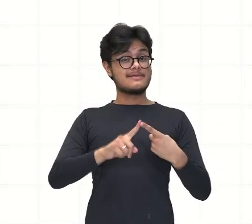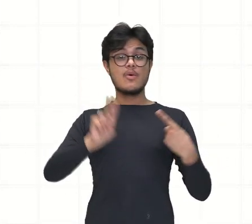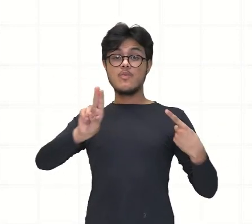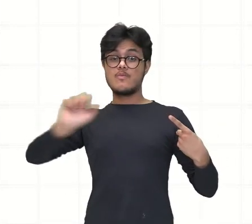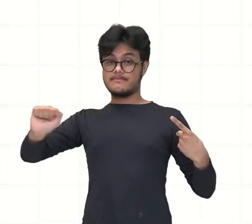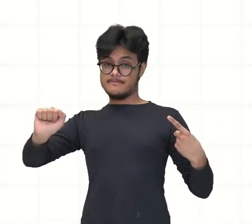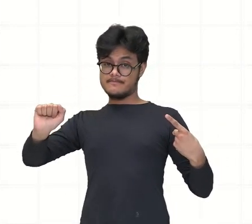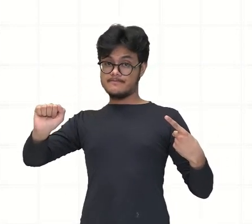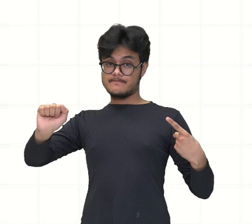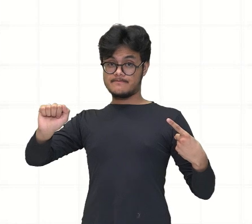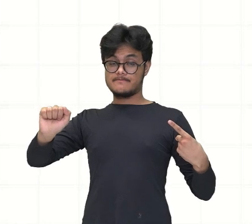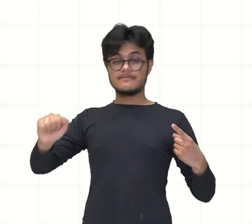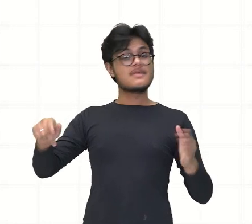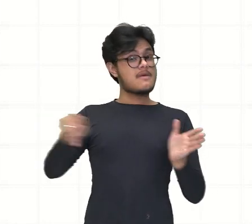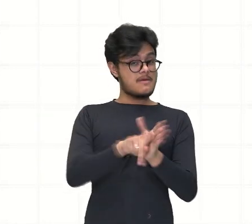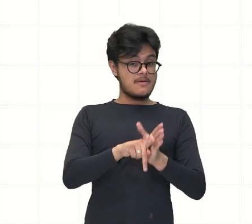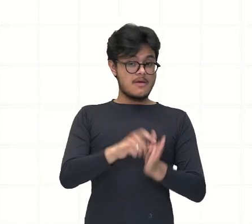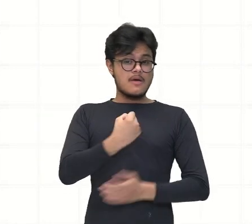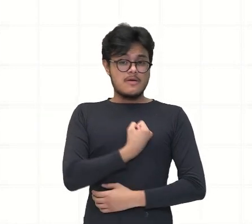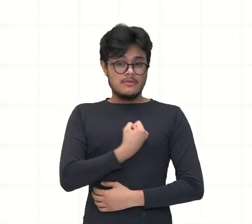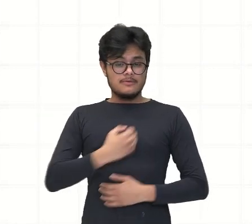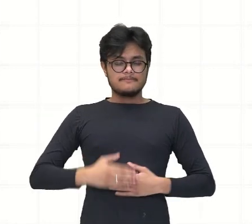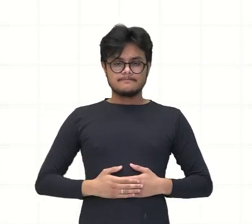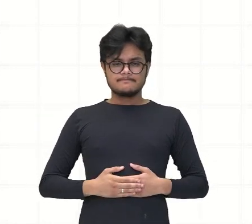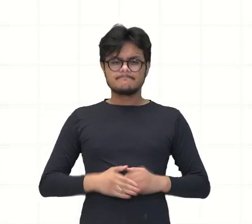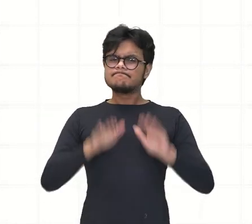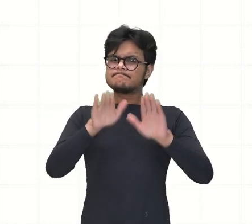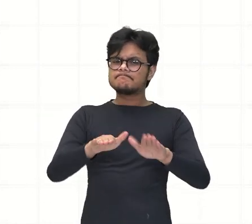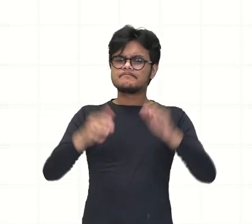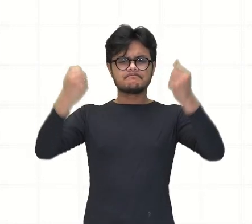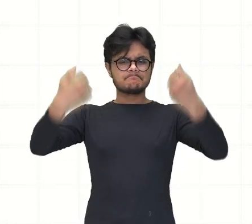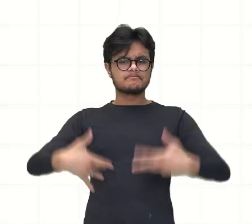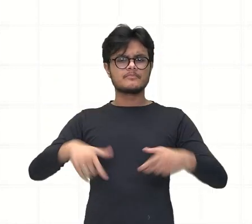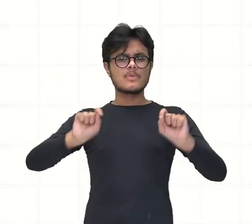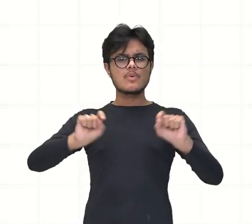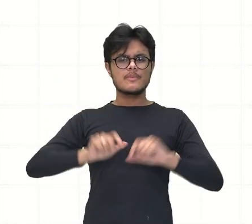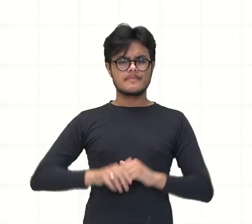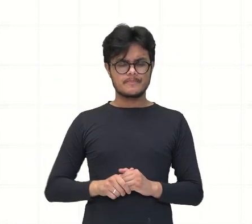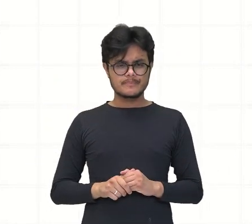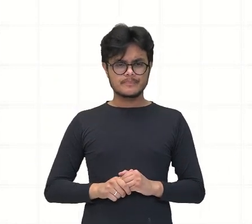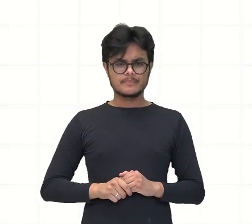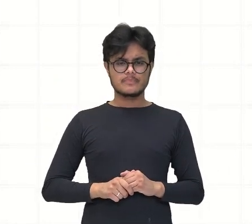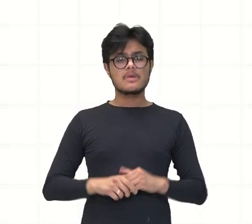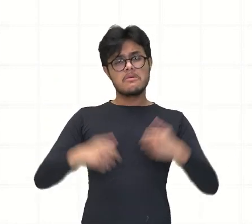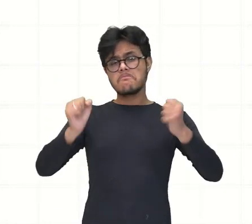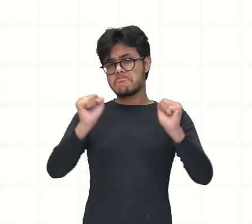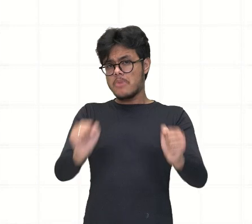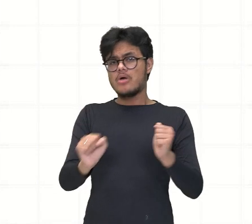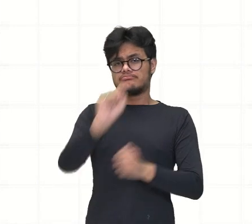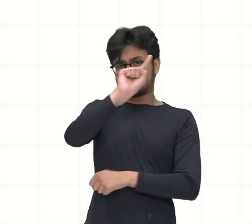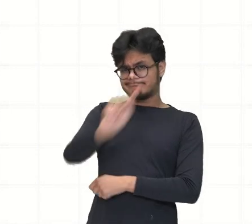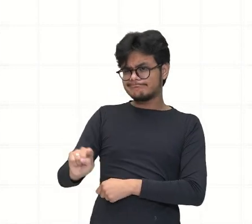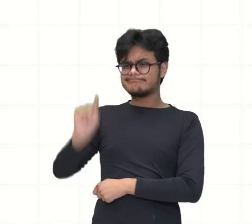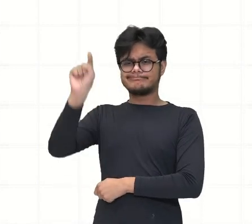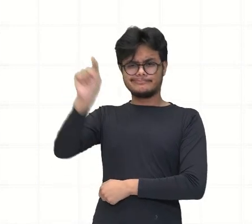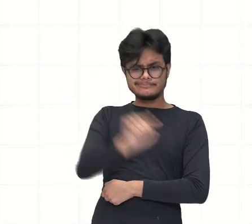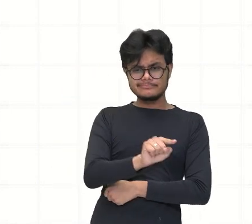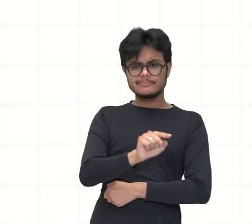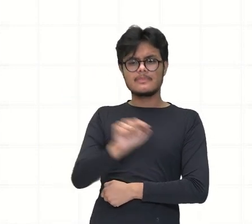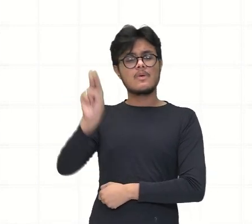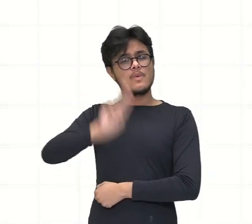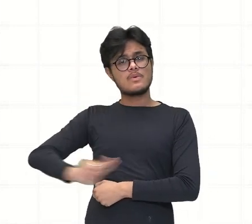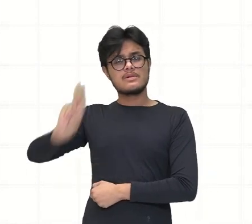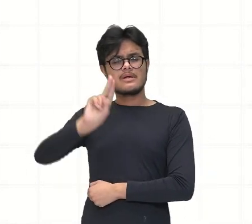em unidade astronômica. Aí eu posso fazer uma regra de 3, né? Utilizando a